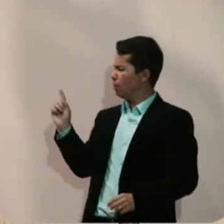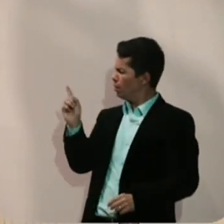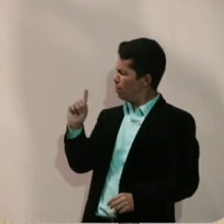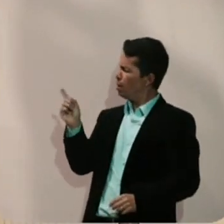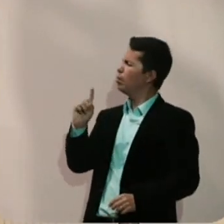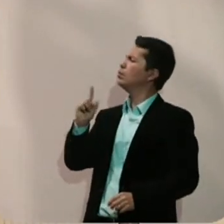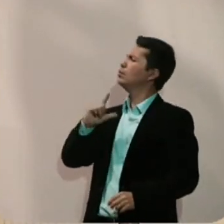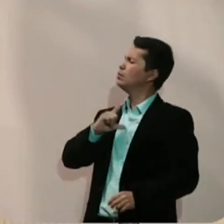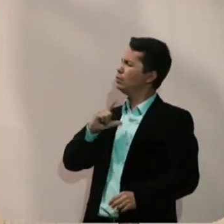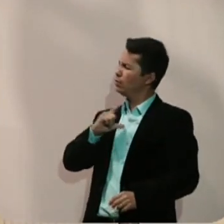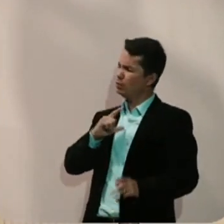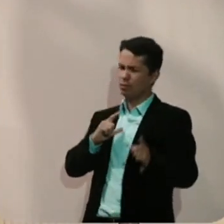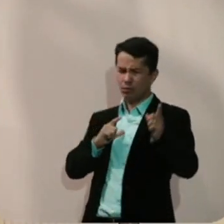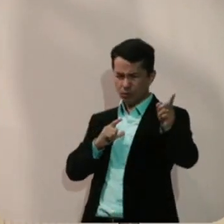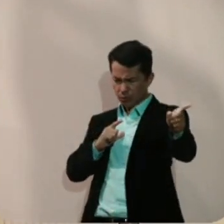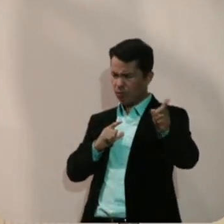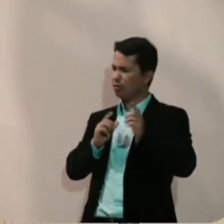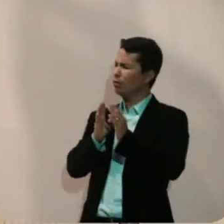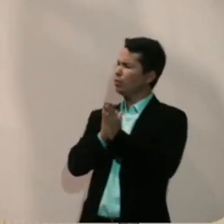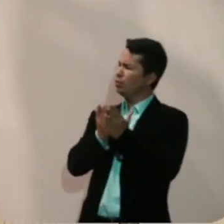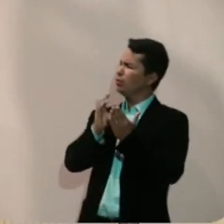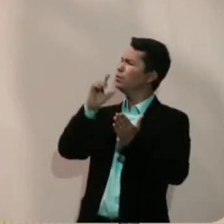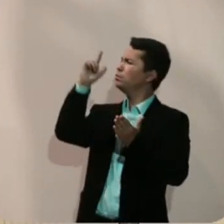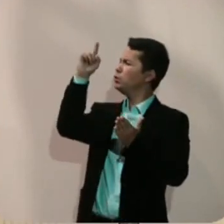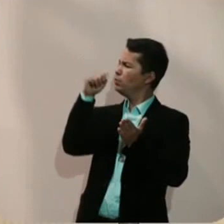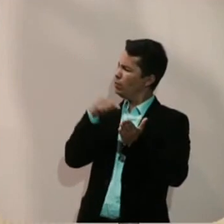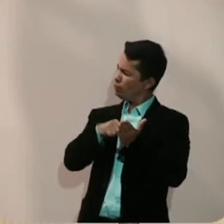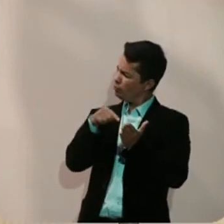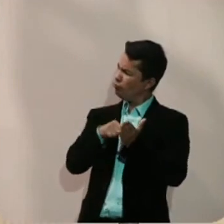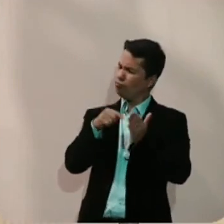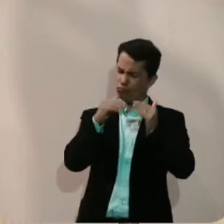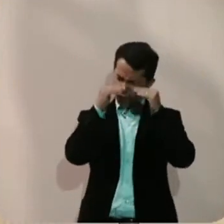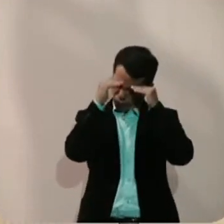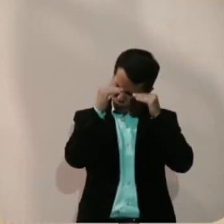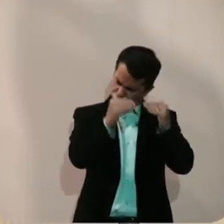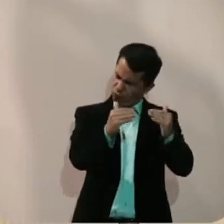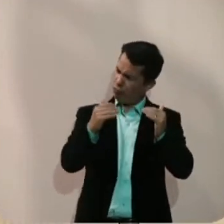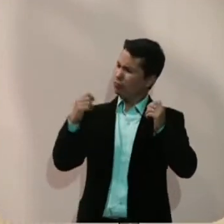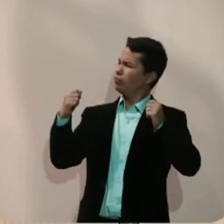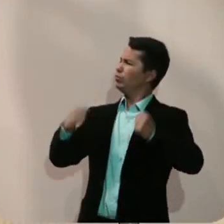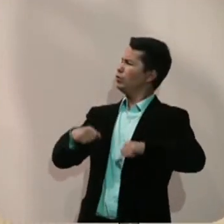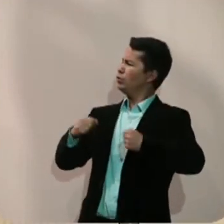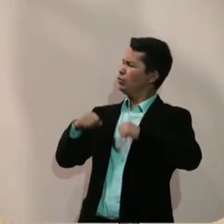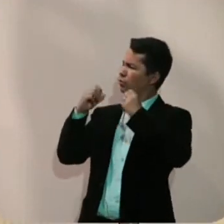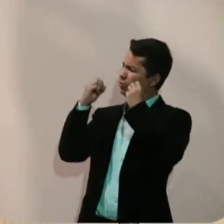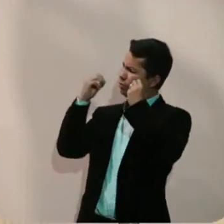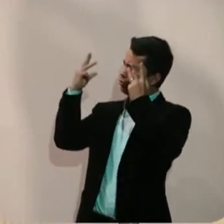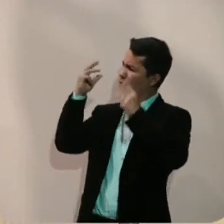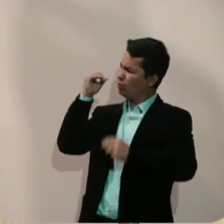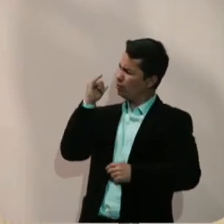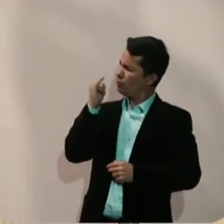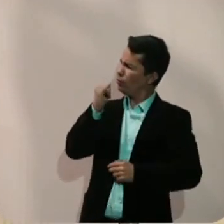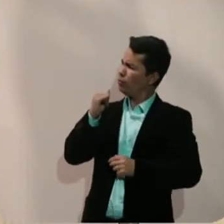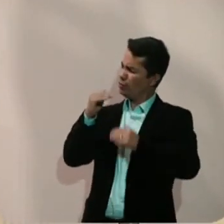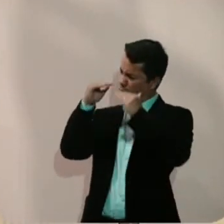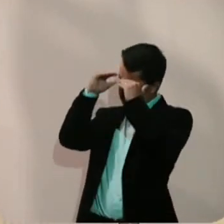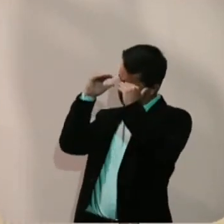profetas e devem escutá-los. Deus está falando de muitas maneiras